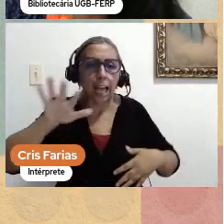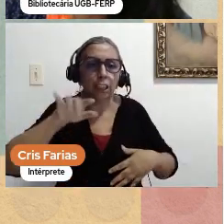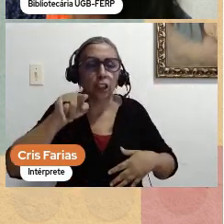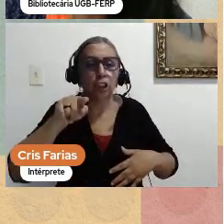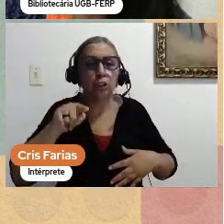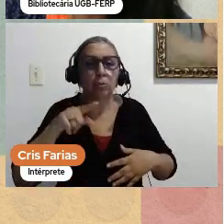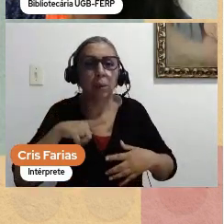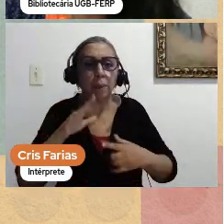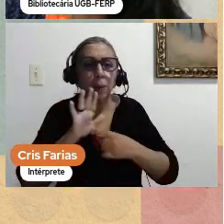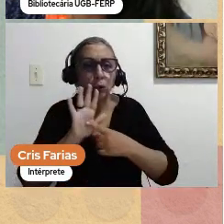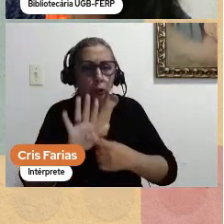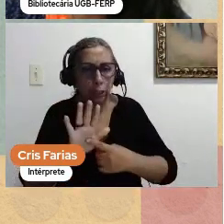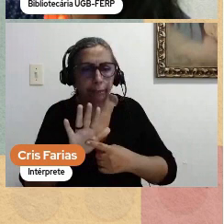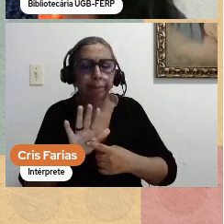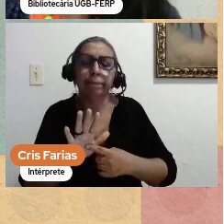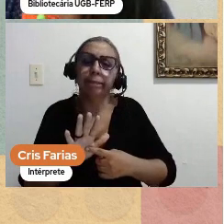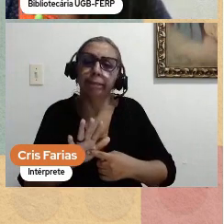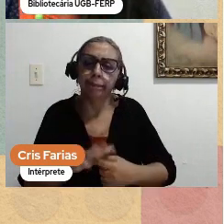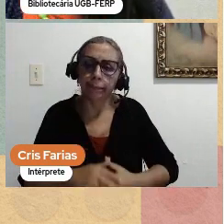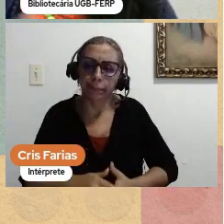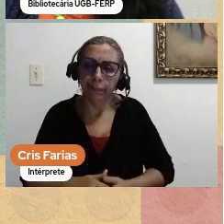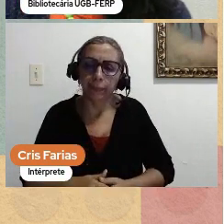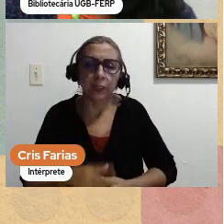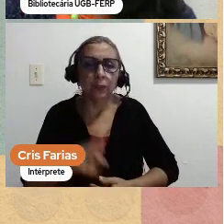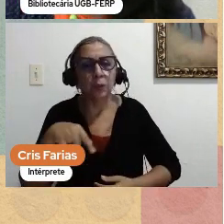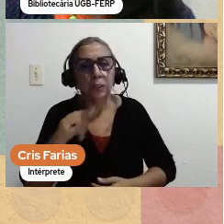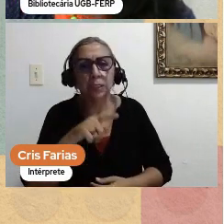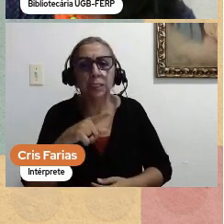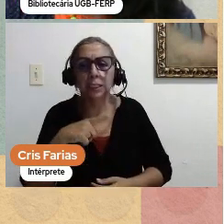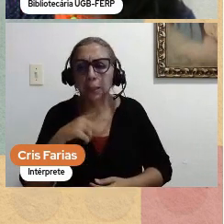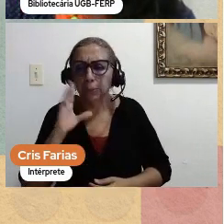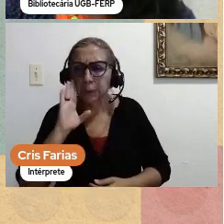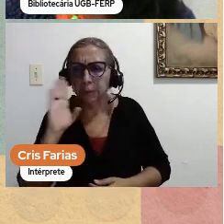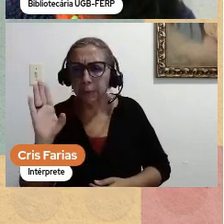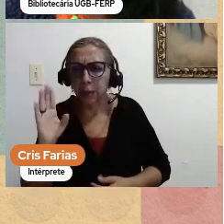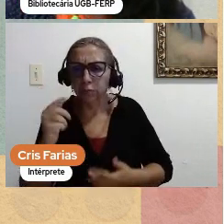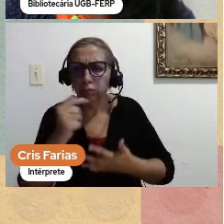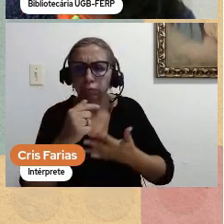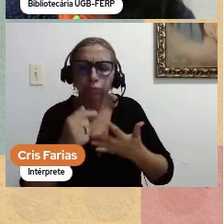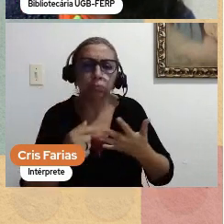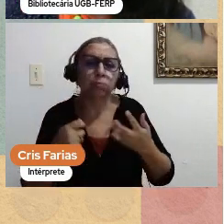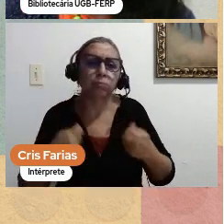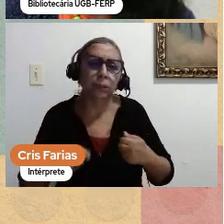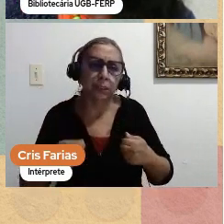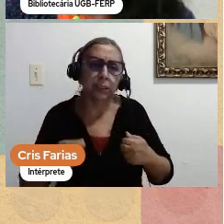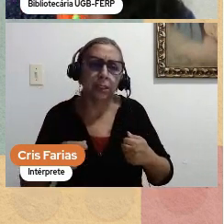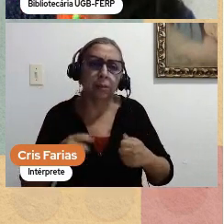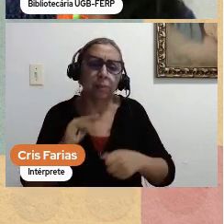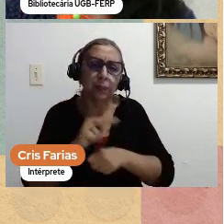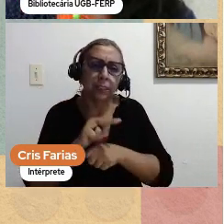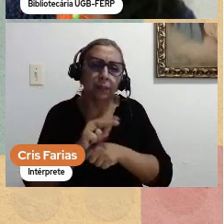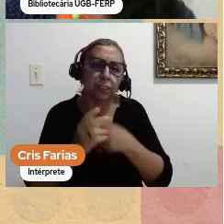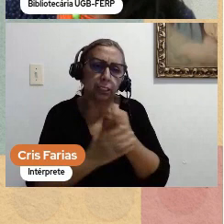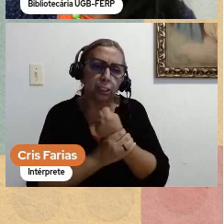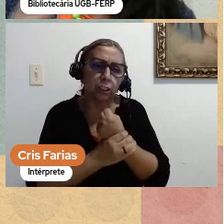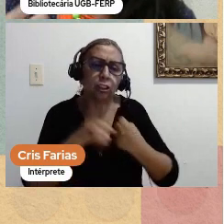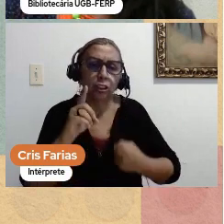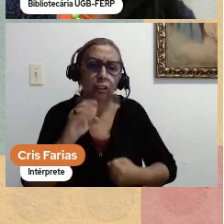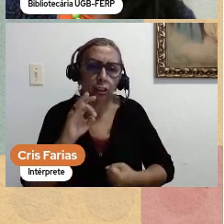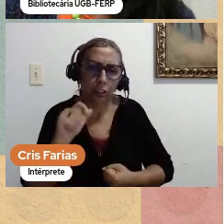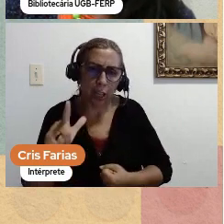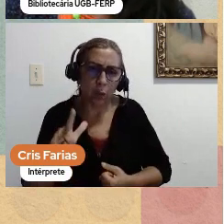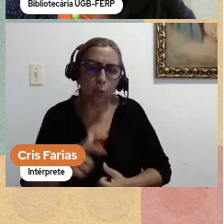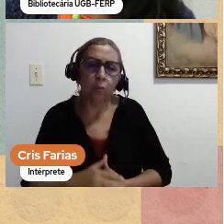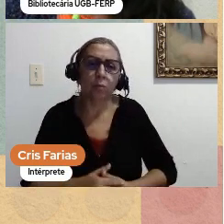sentido de ilustrar, para vocês verem os principais elementos que precisamos ter na preservação digital, que